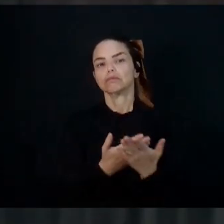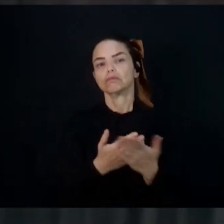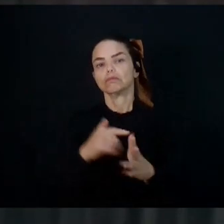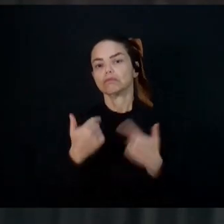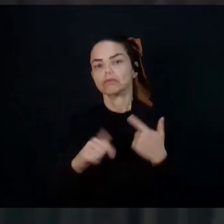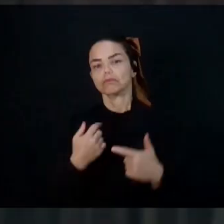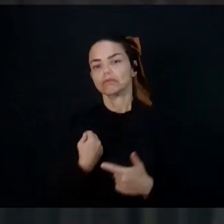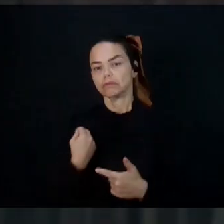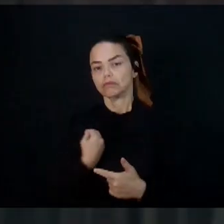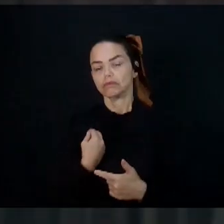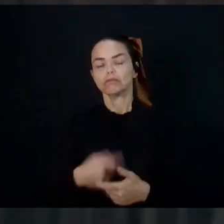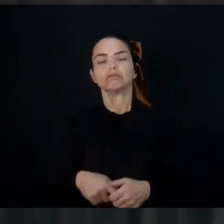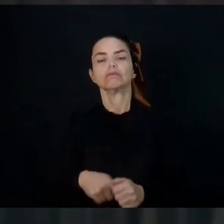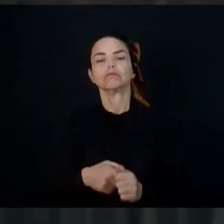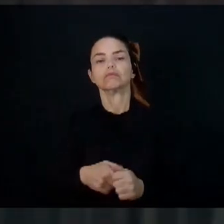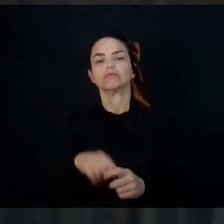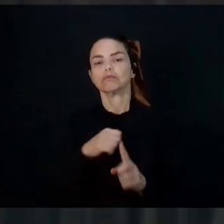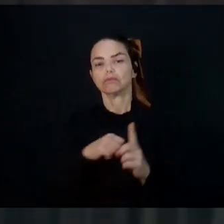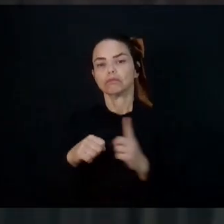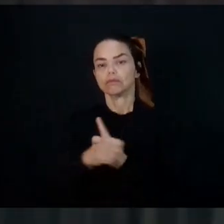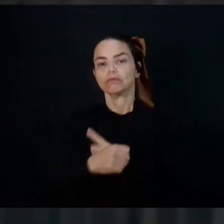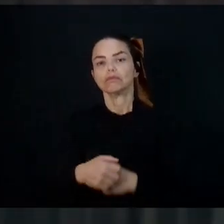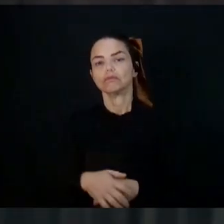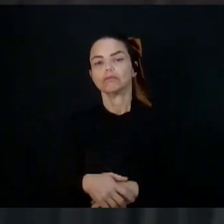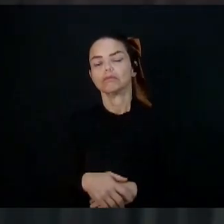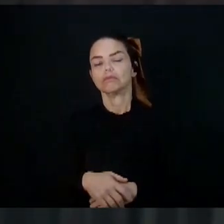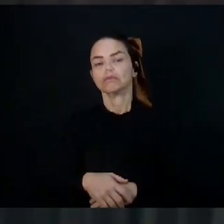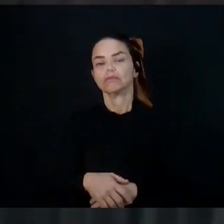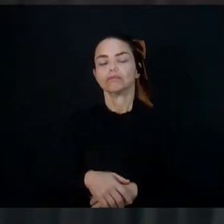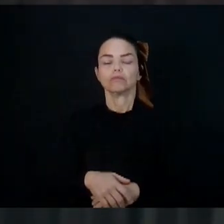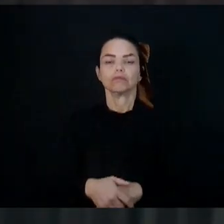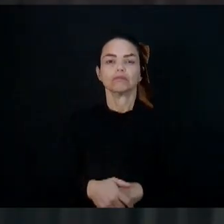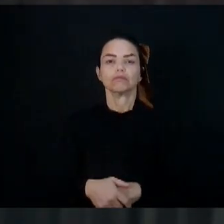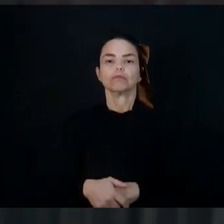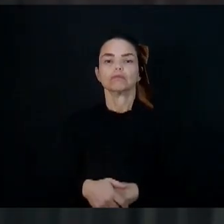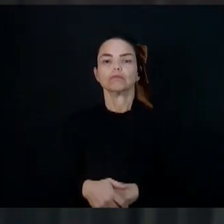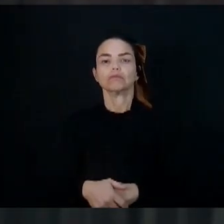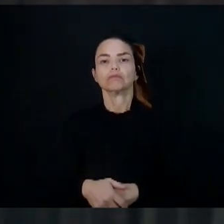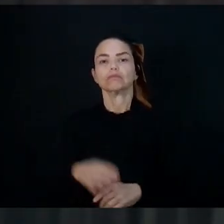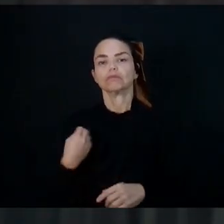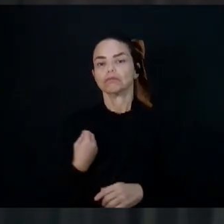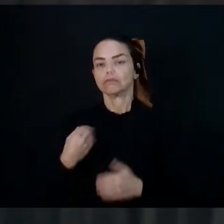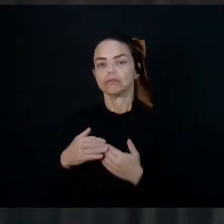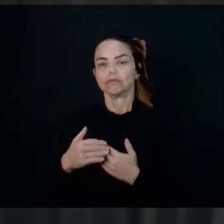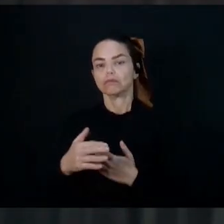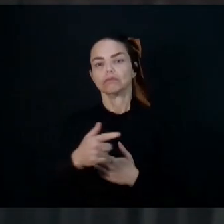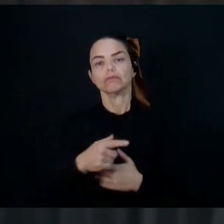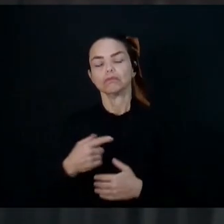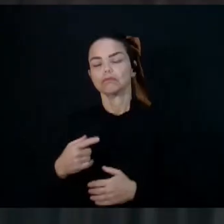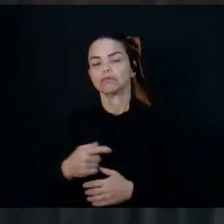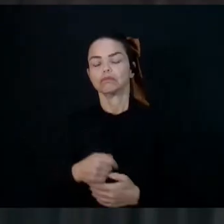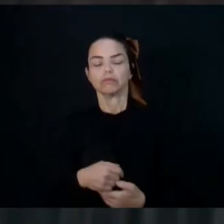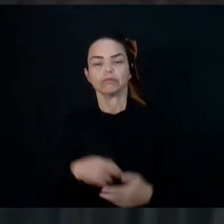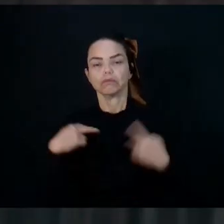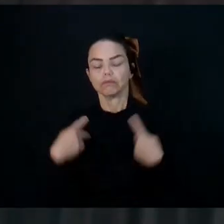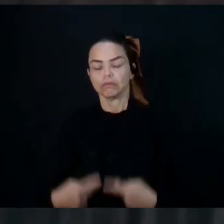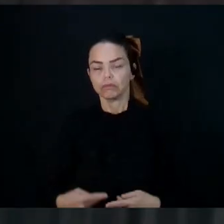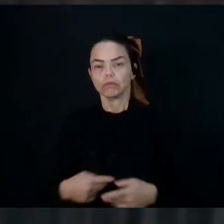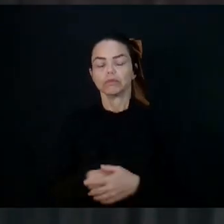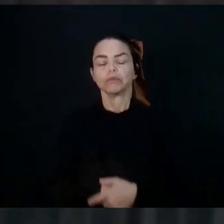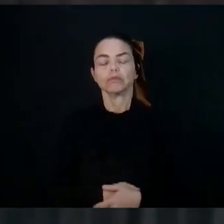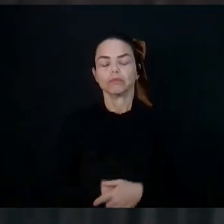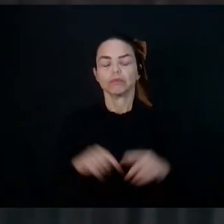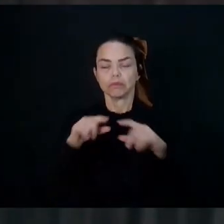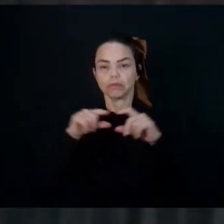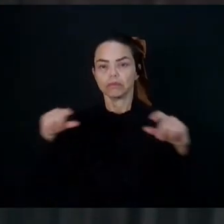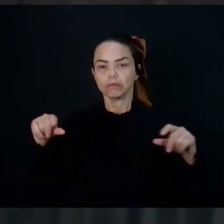convivência social entre os seus pares e reflete na vida toda do ser humano. Tem uma frase, por favor,